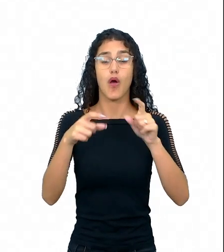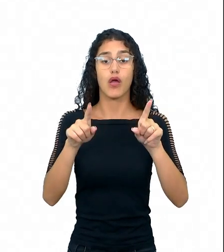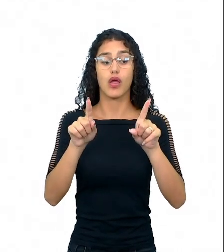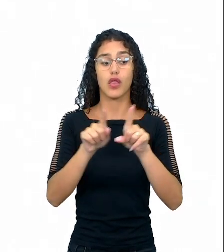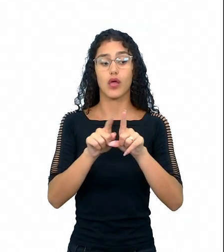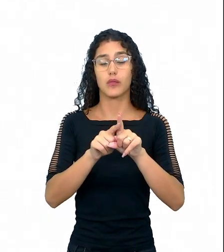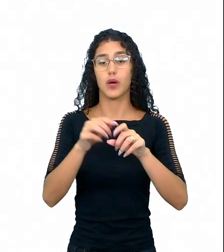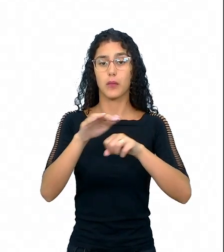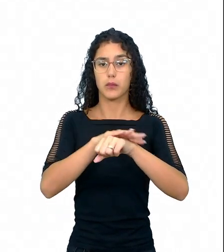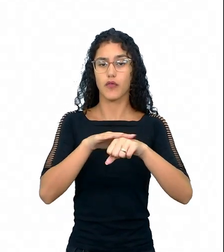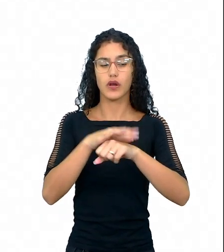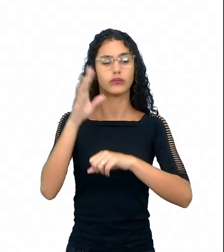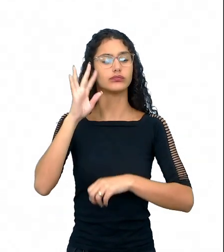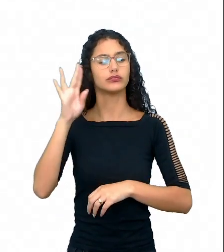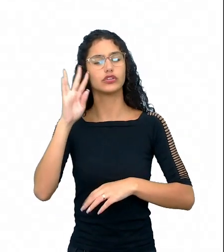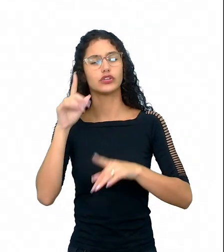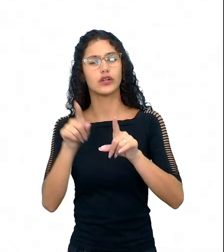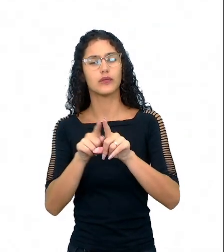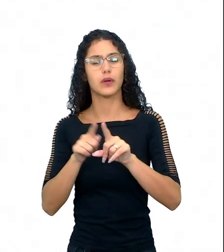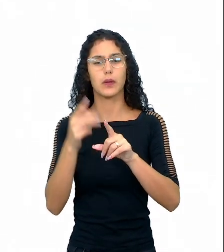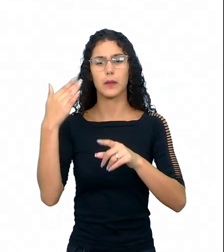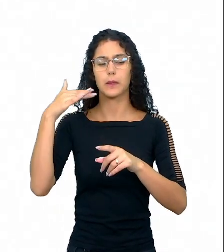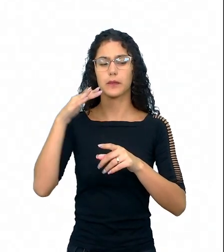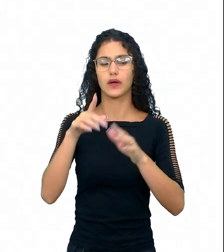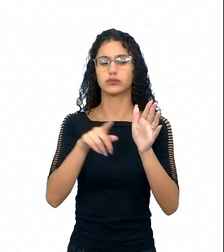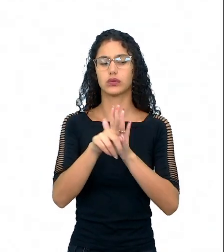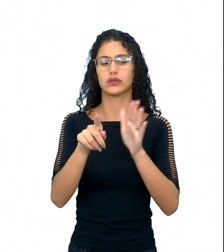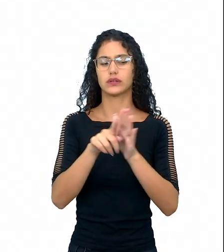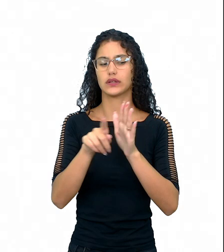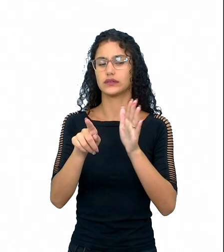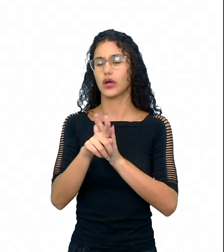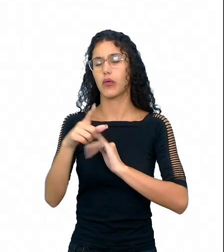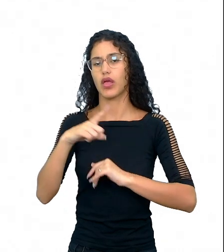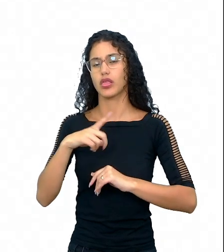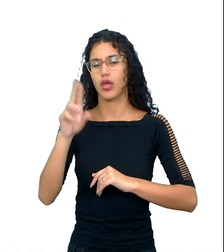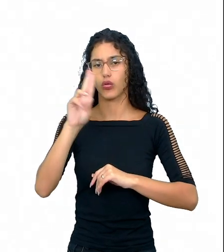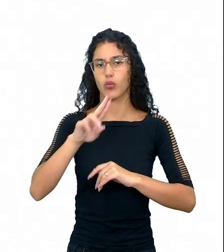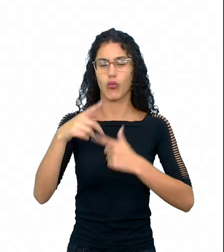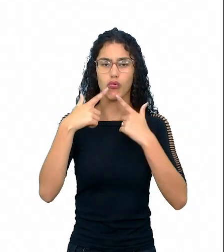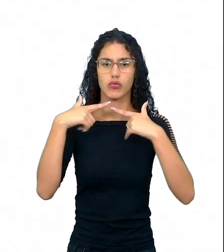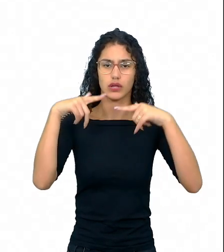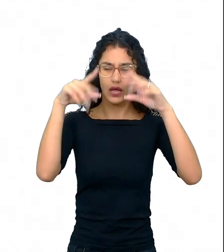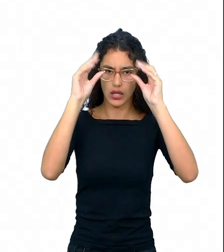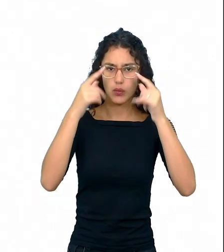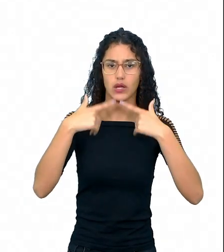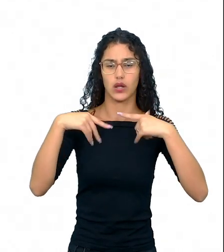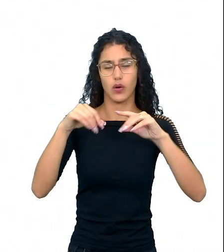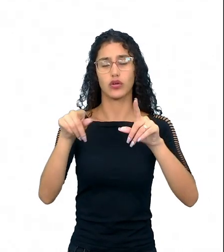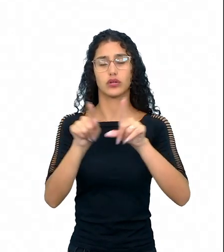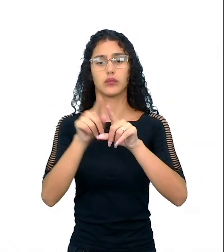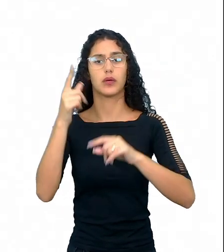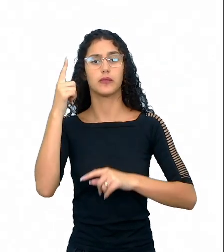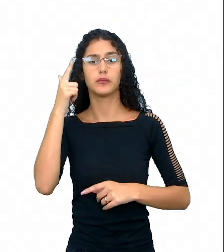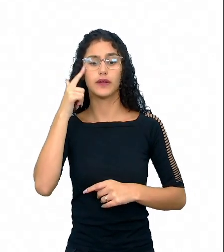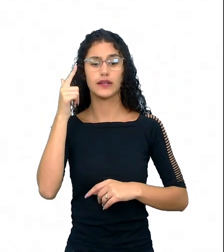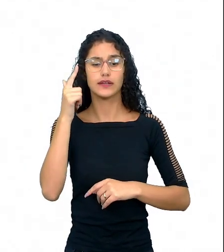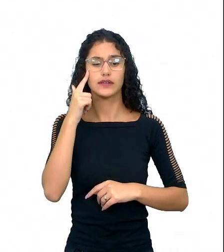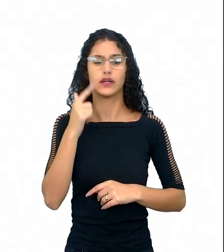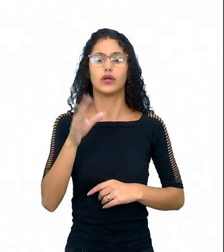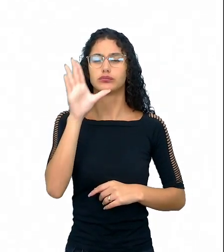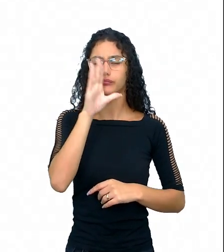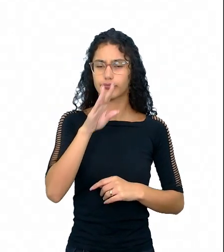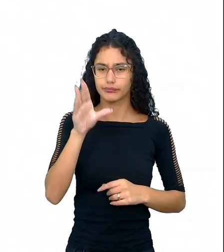sim discutir e refletir muito mais sobre as questões, né, dos usos da língua e linguagem, pensando na questão